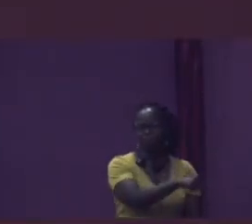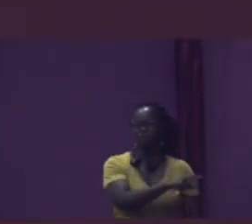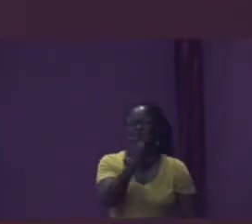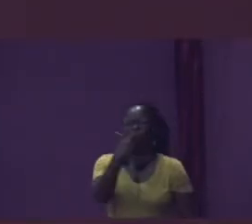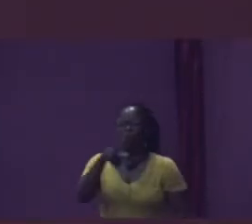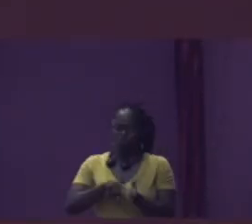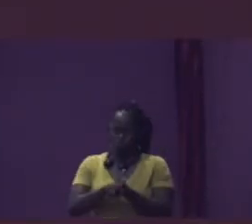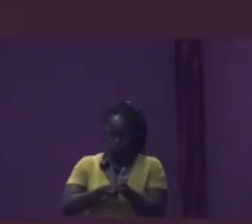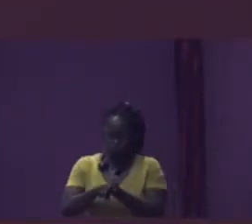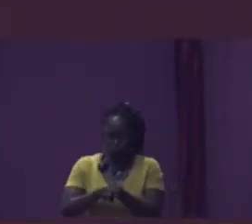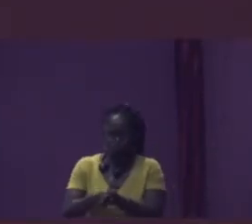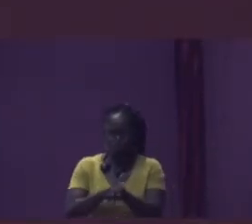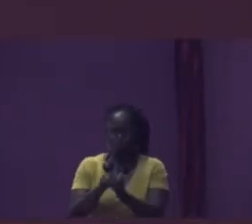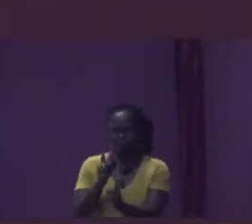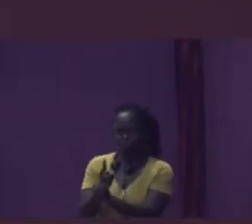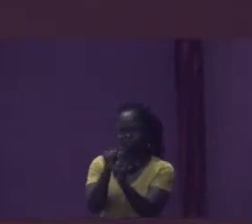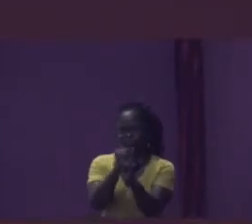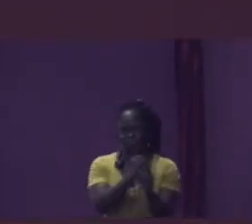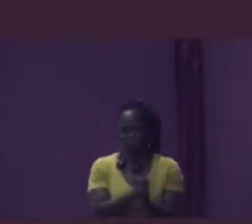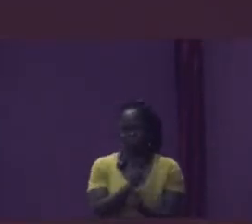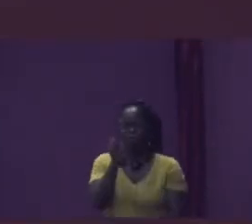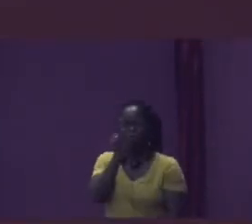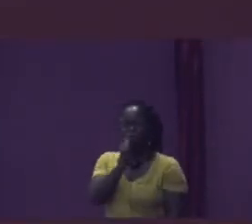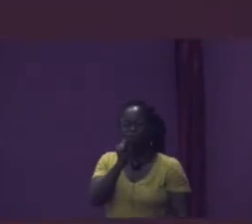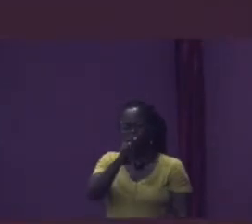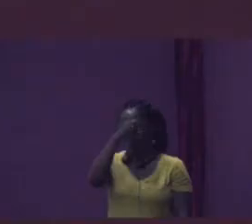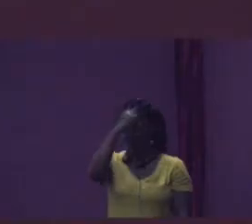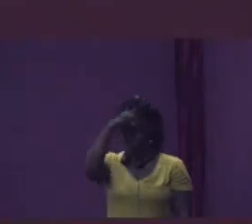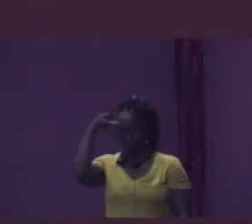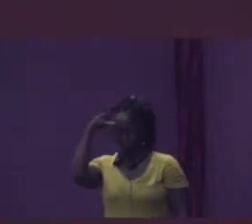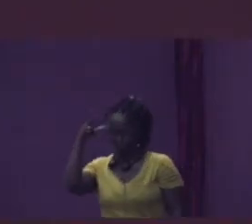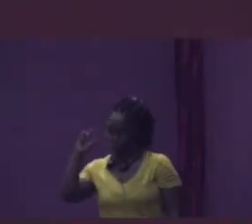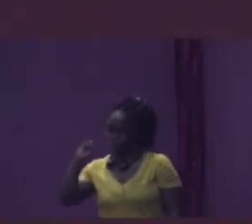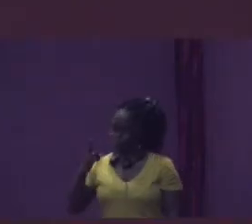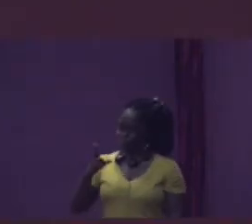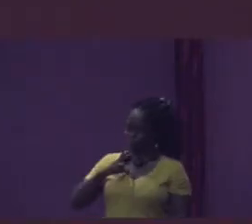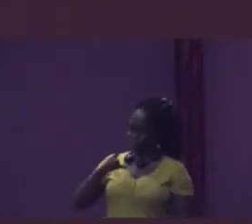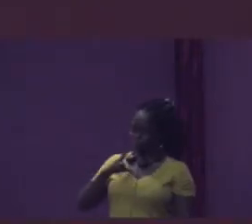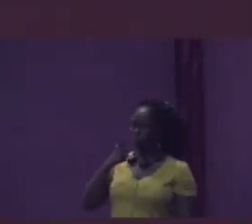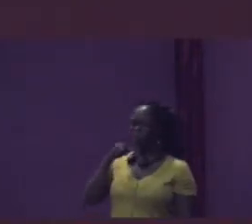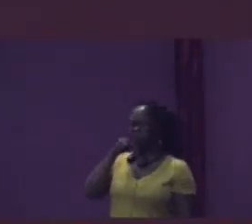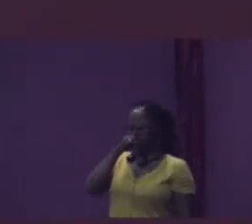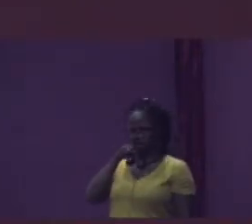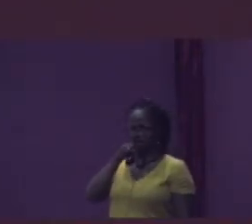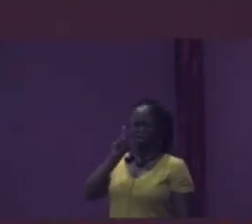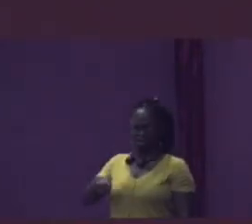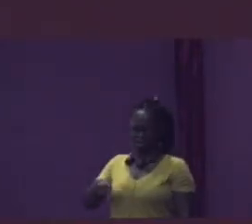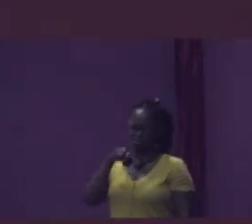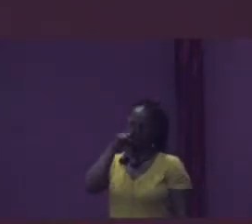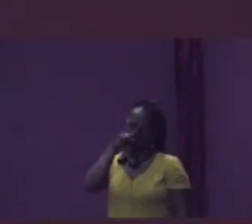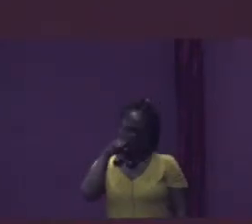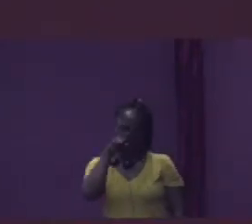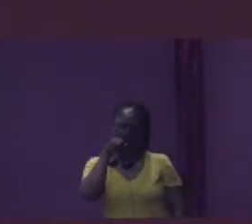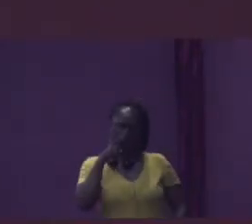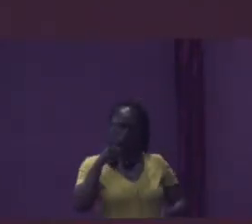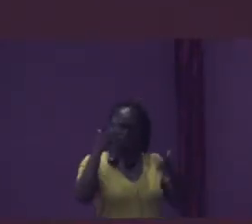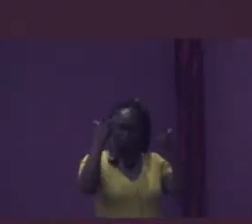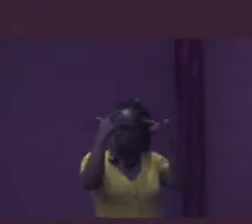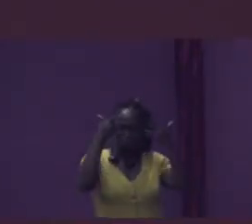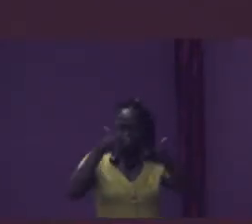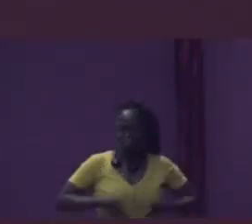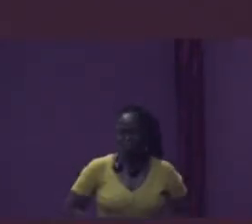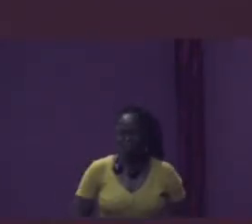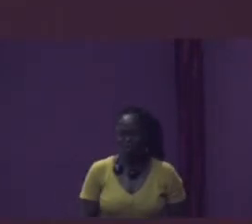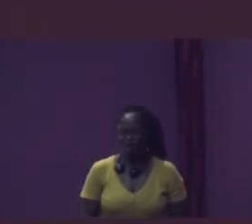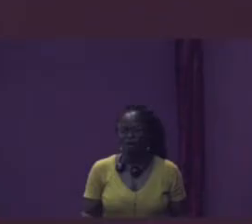identificou que mulheres, tanto do setor público quanto do setor privado, consideraram perigoso o parto normal vaginal, enquanto a cesárea